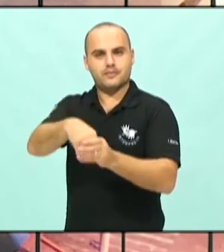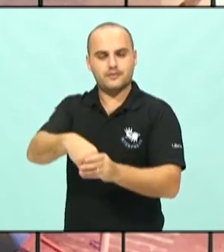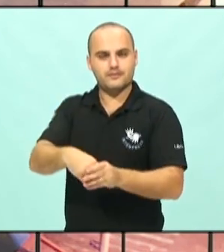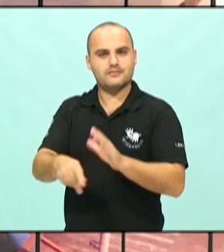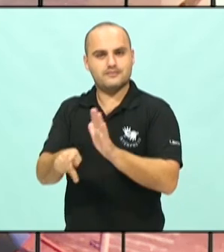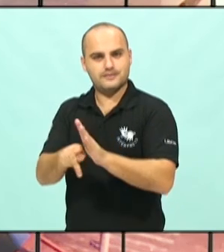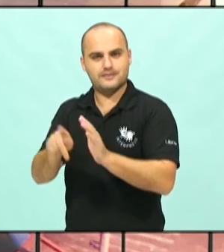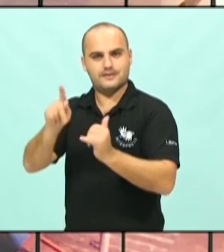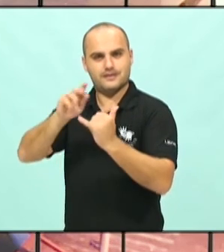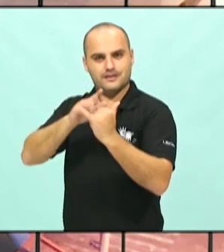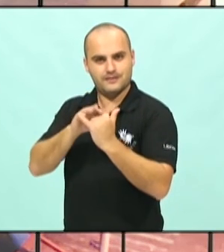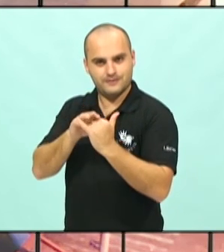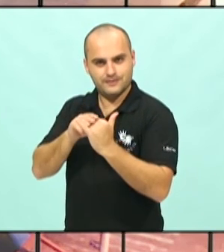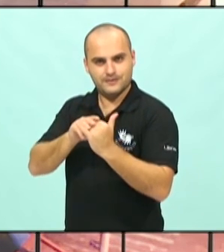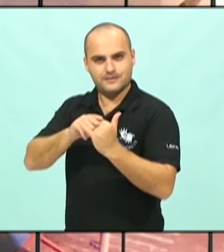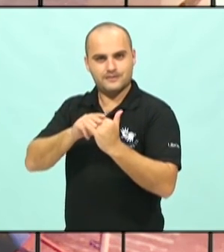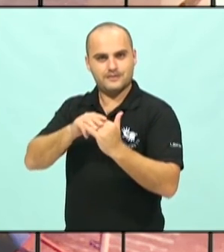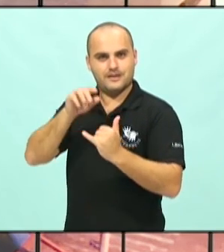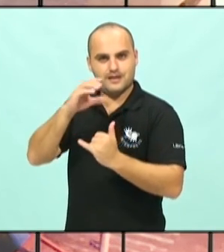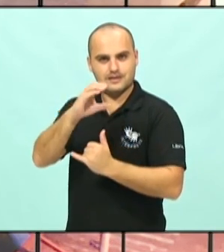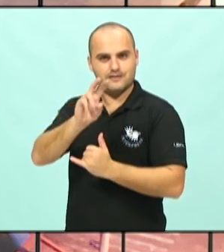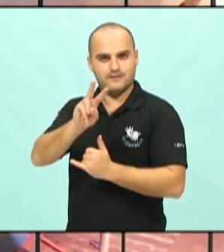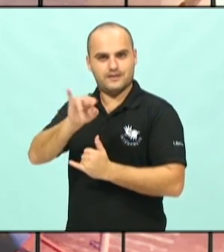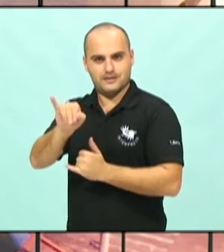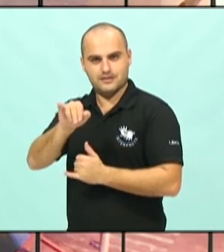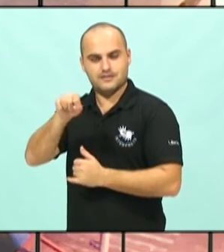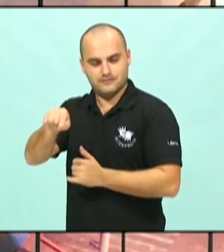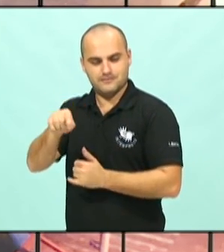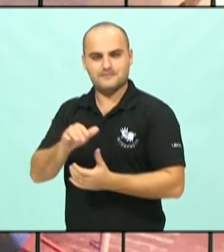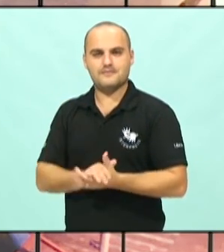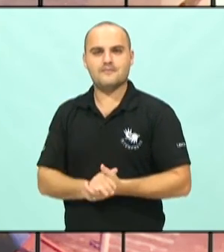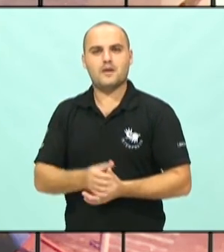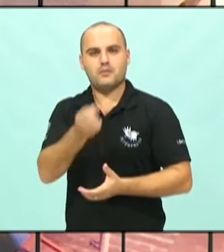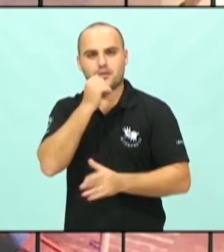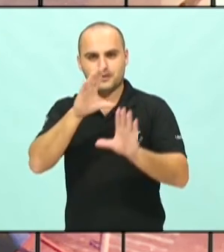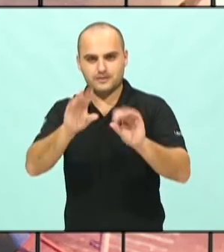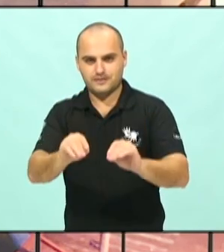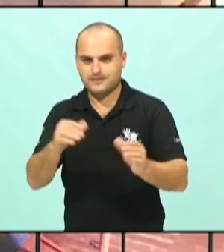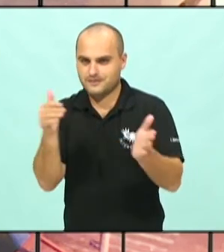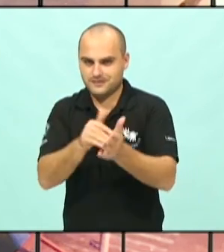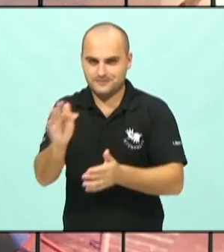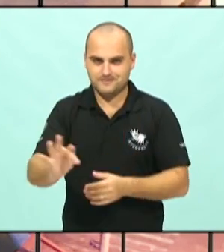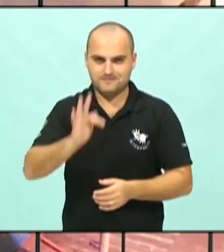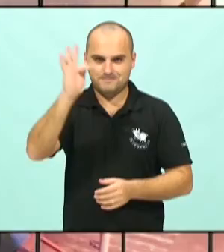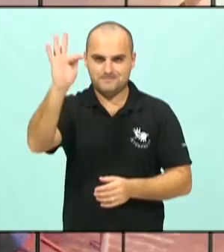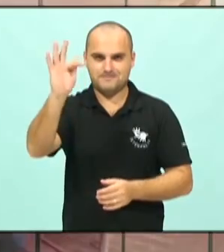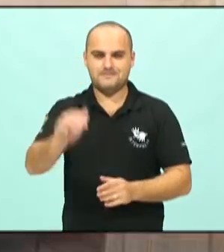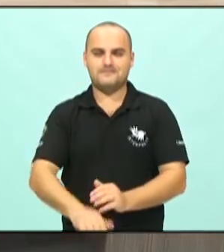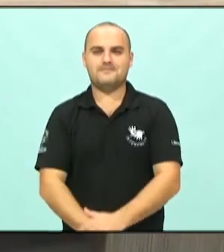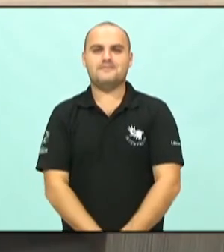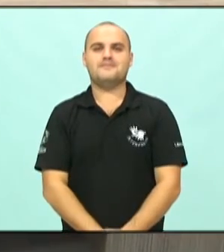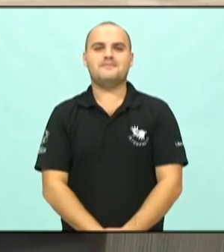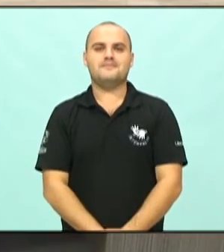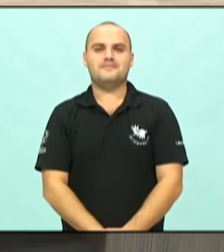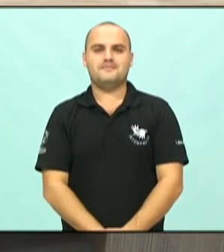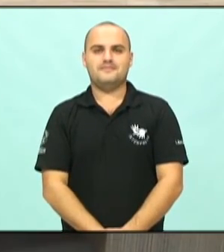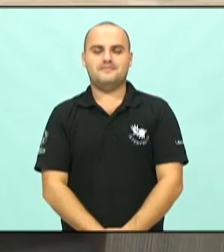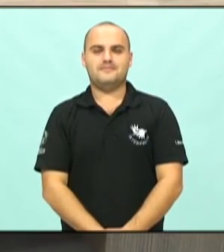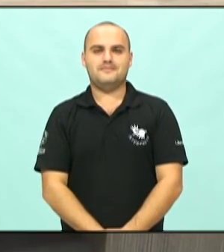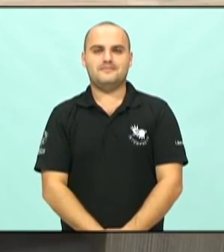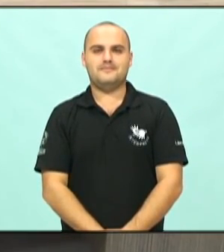pelo canal da Câmara de Vereadores de Itajaí no YouTube. Uma boa noite e até a próxima.